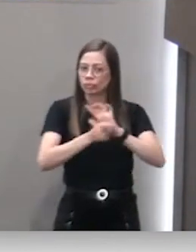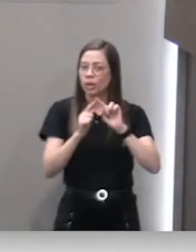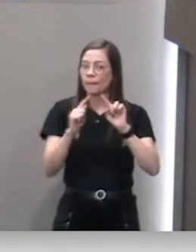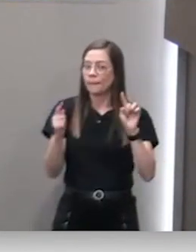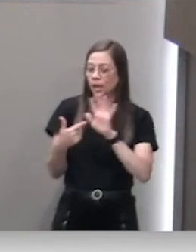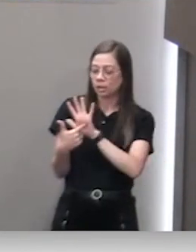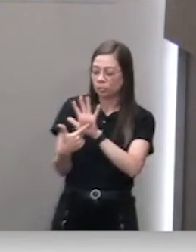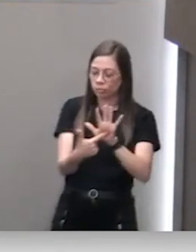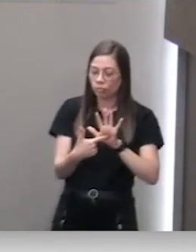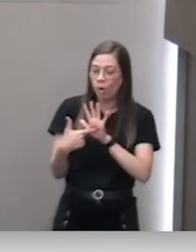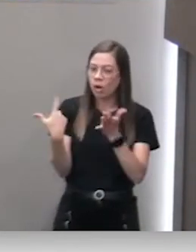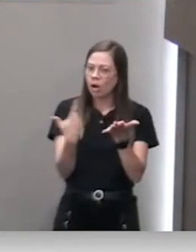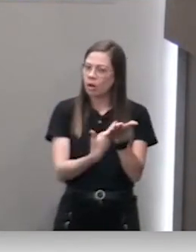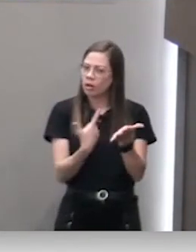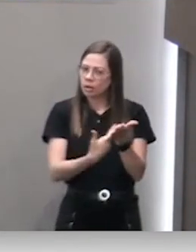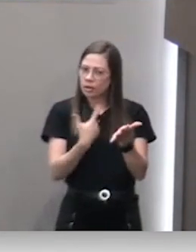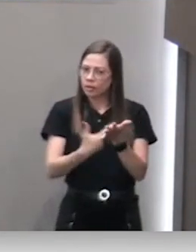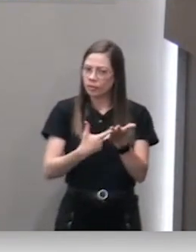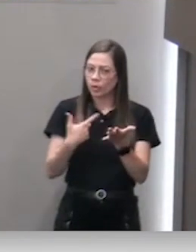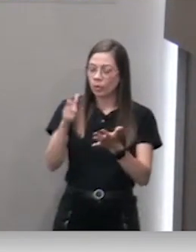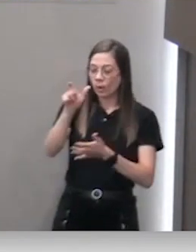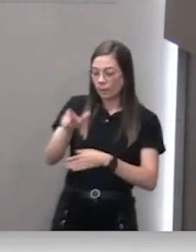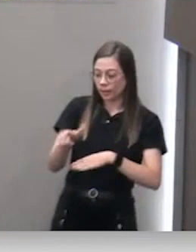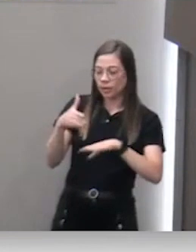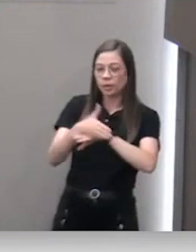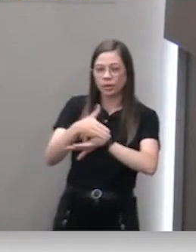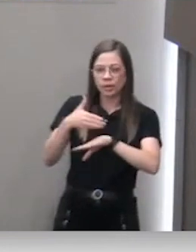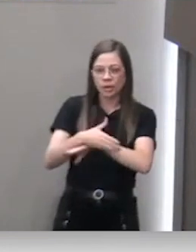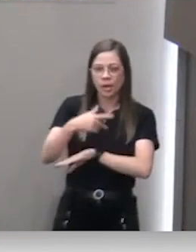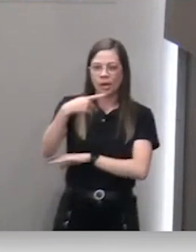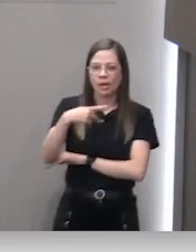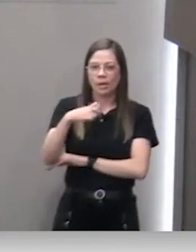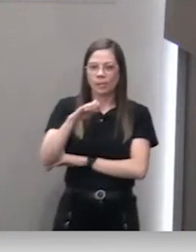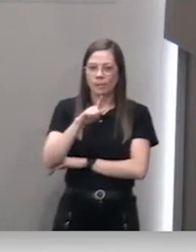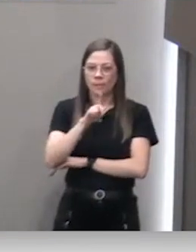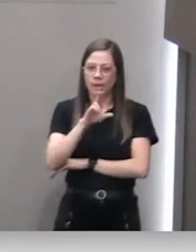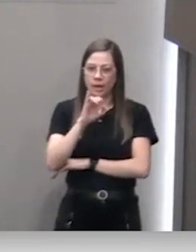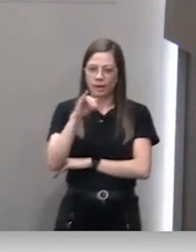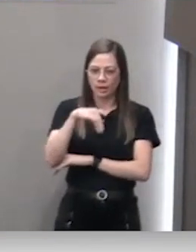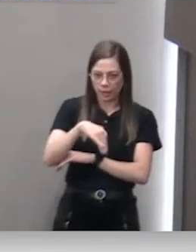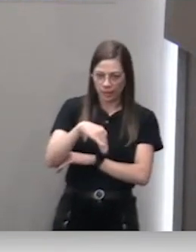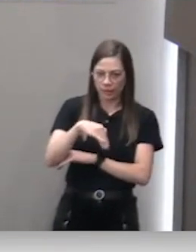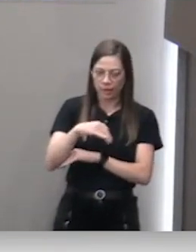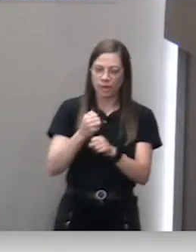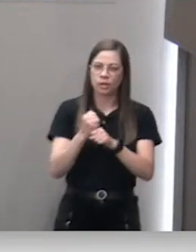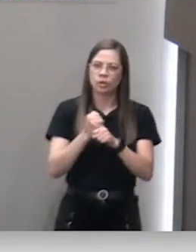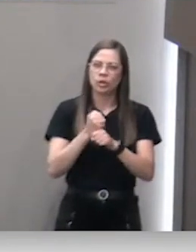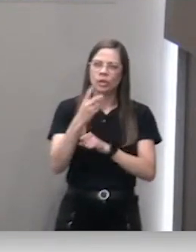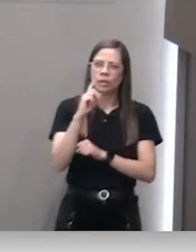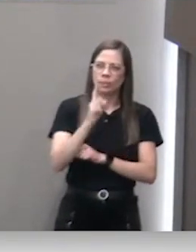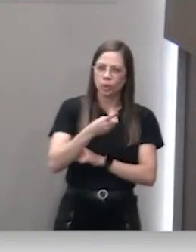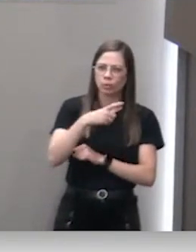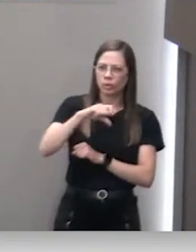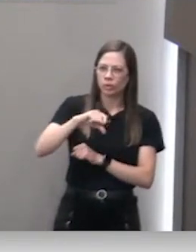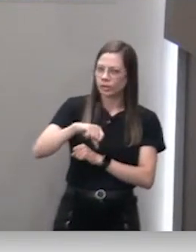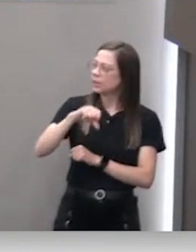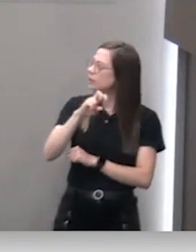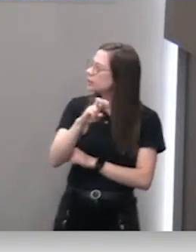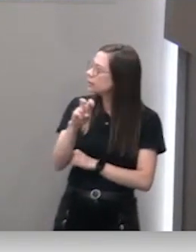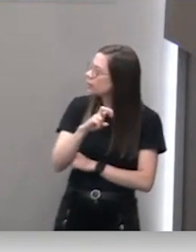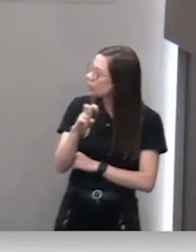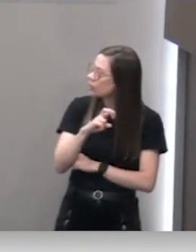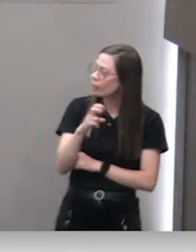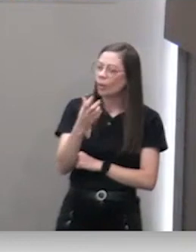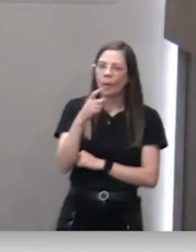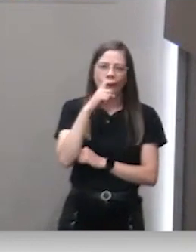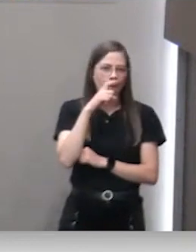uma participante da Convenção de Pequim de 1995. Os pais não devem ser informados da educação